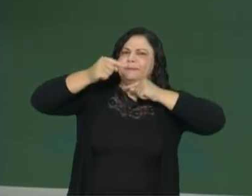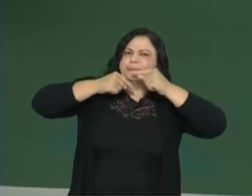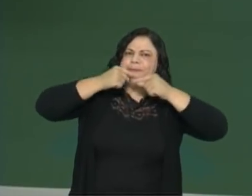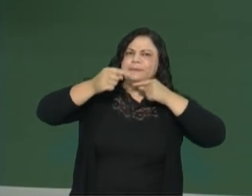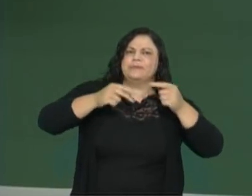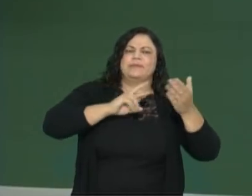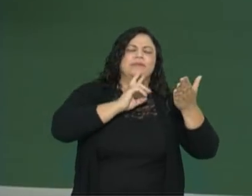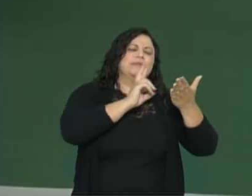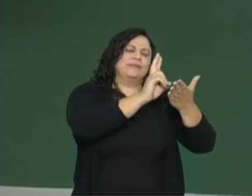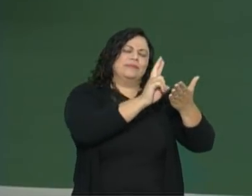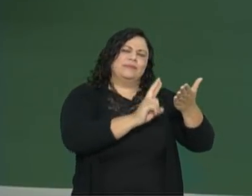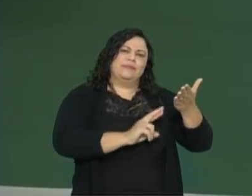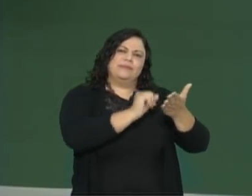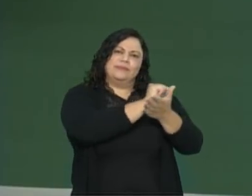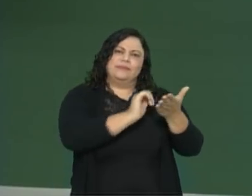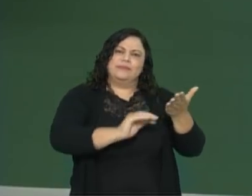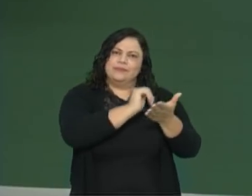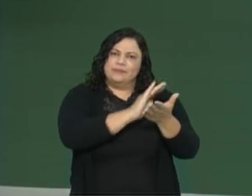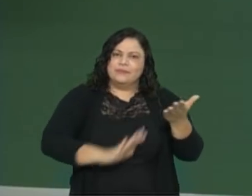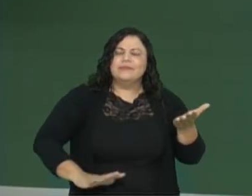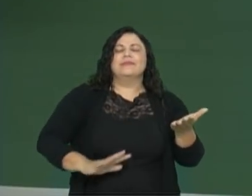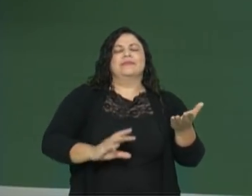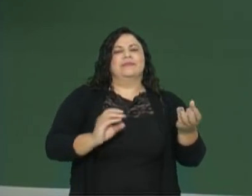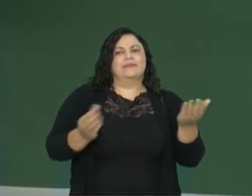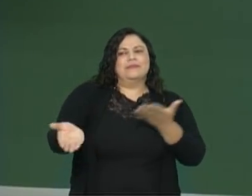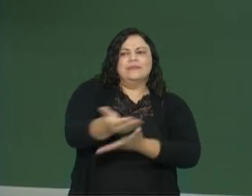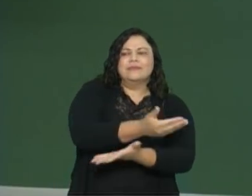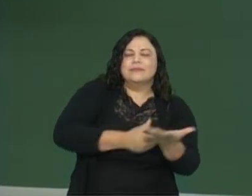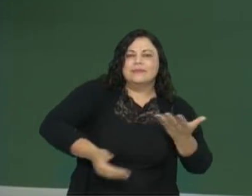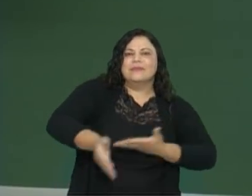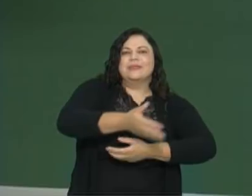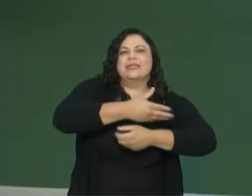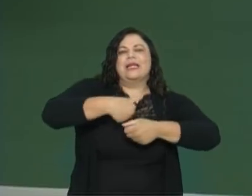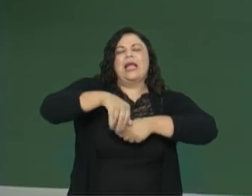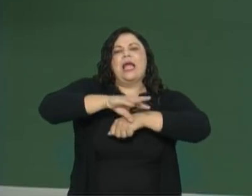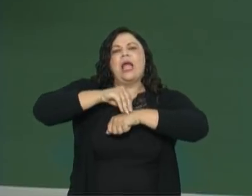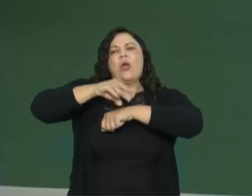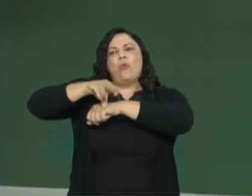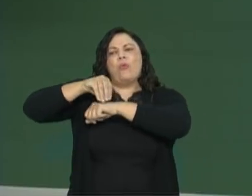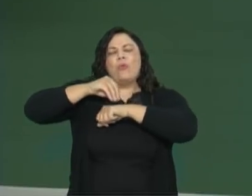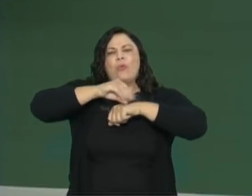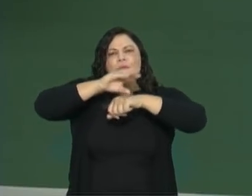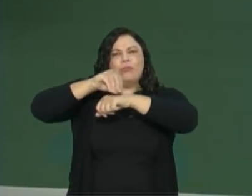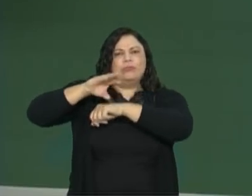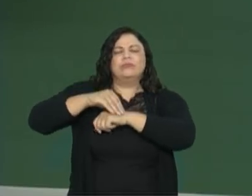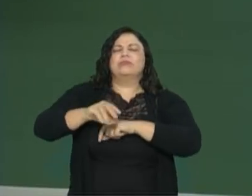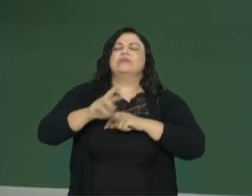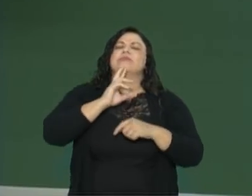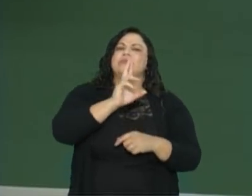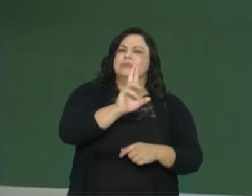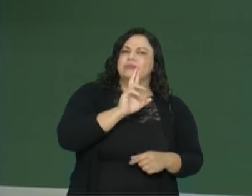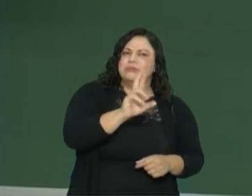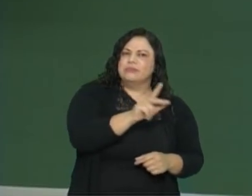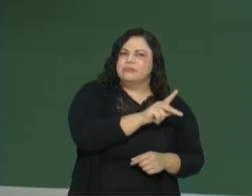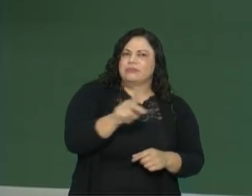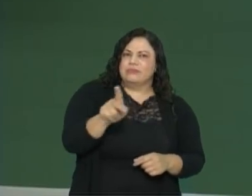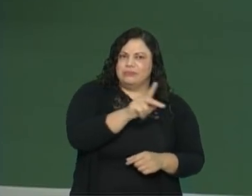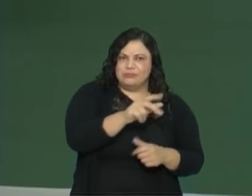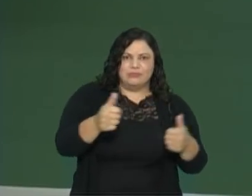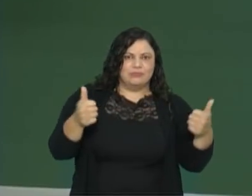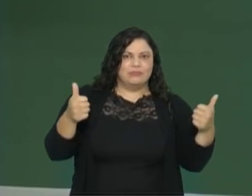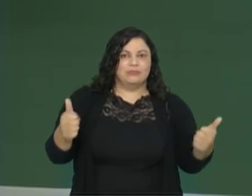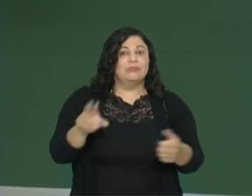compartilhar o que você tem de conhecimento para ajudar nas aulas do professor e também responder o que ele te pergunta. Perfeito? Usem essas